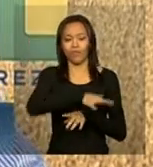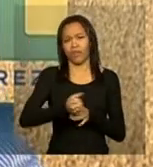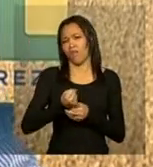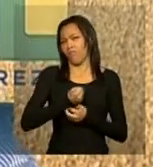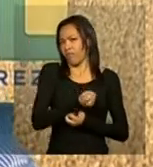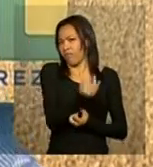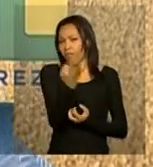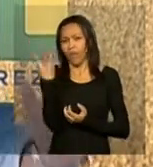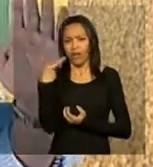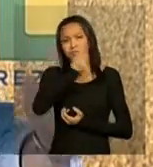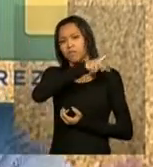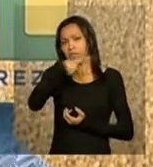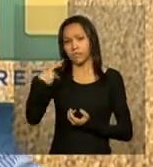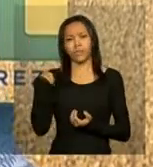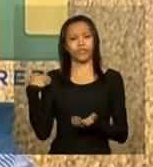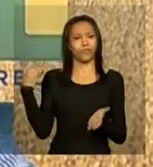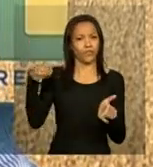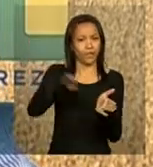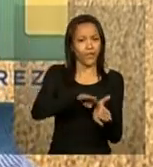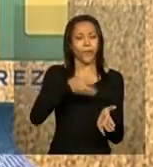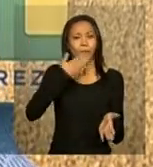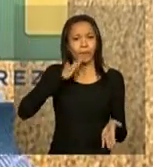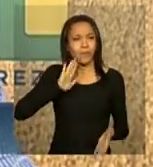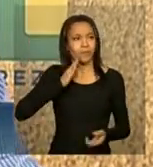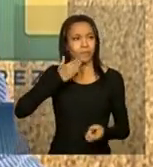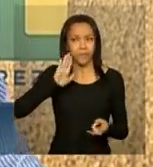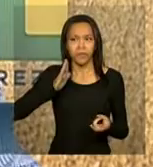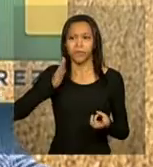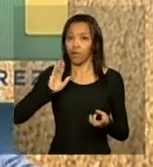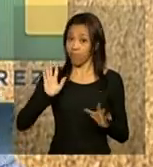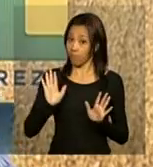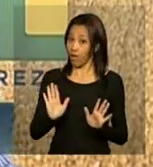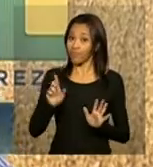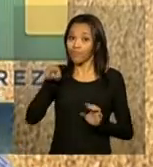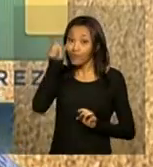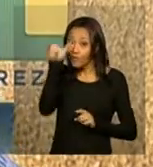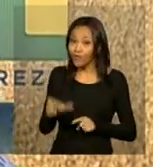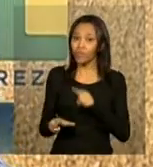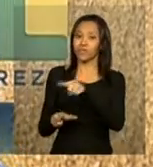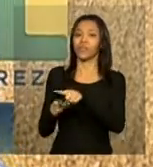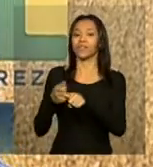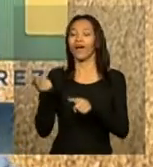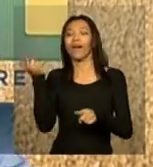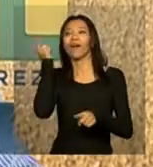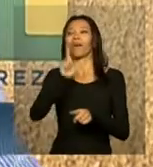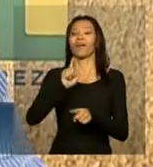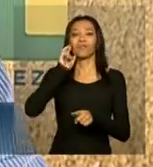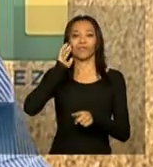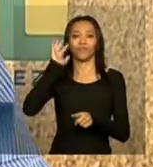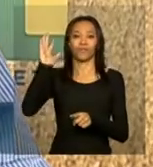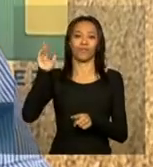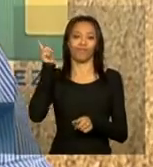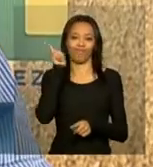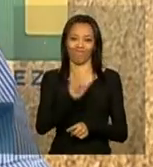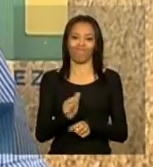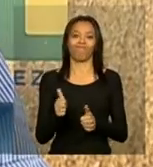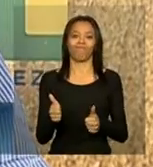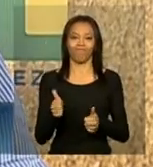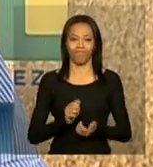presidentes vieram aqui, passaram por aqui e prometeram. A senhora está realizando o nosso sonho.